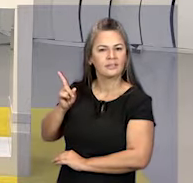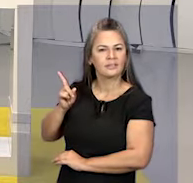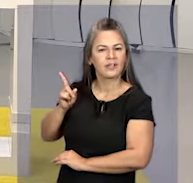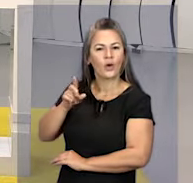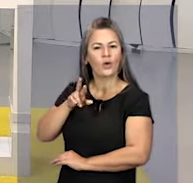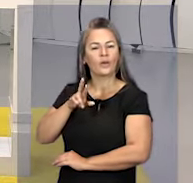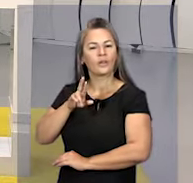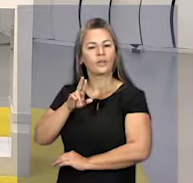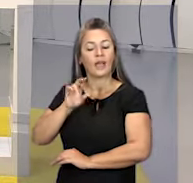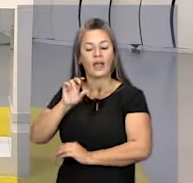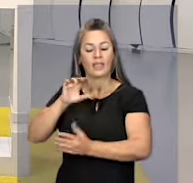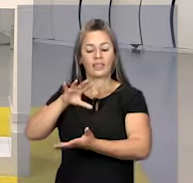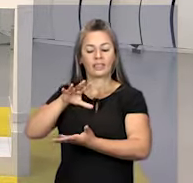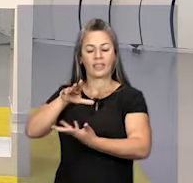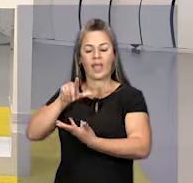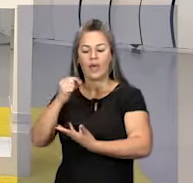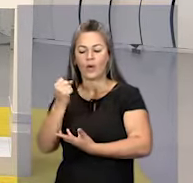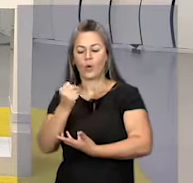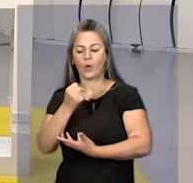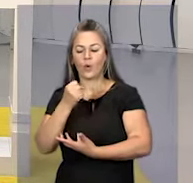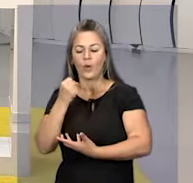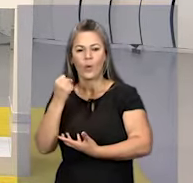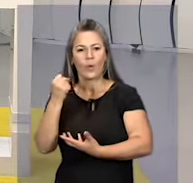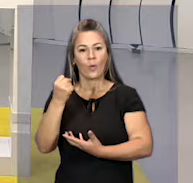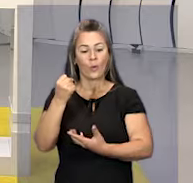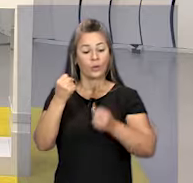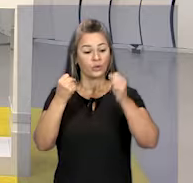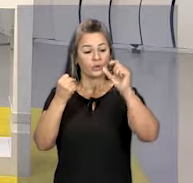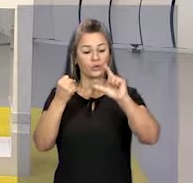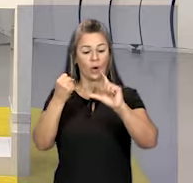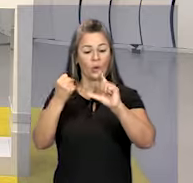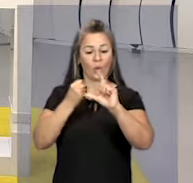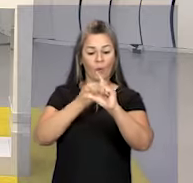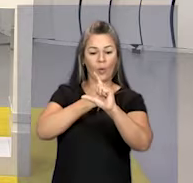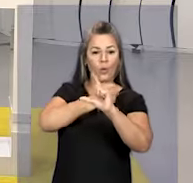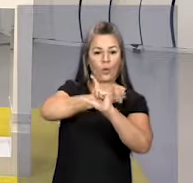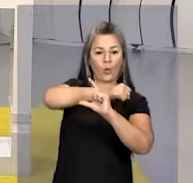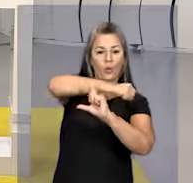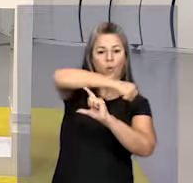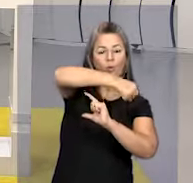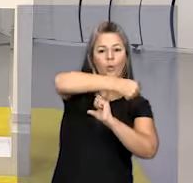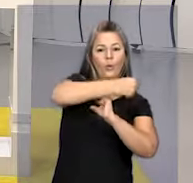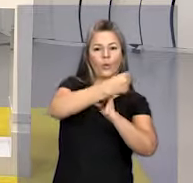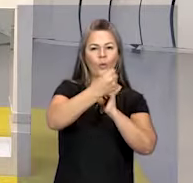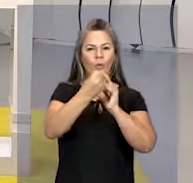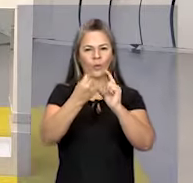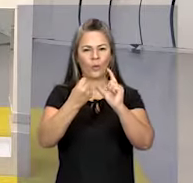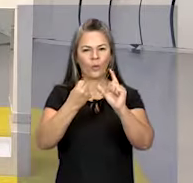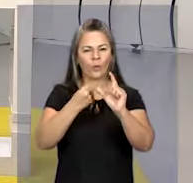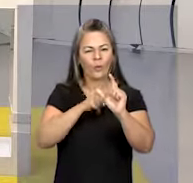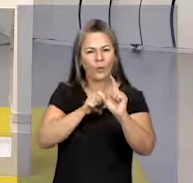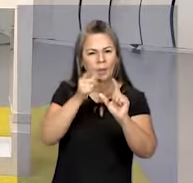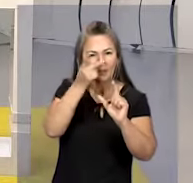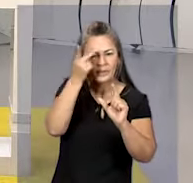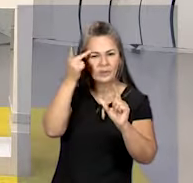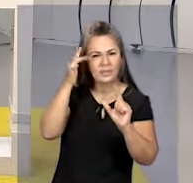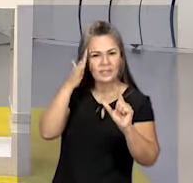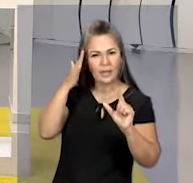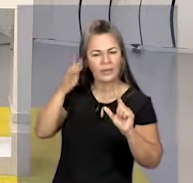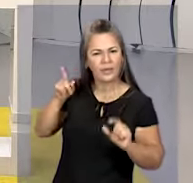500 anos atrás? Será que todo mundo conhecia? Será que as pessoas conheciam essa explicação há